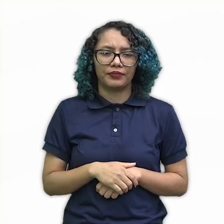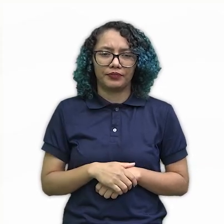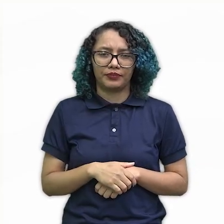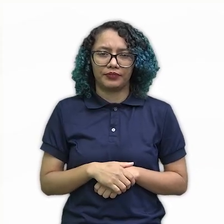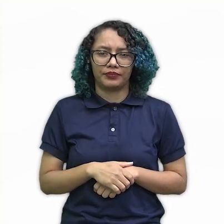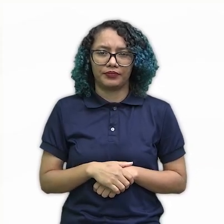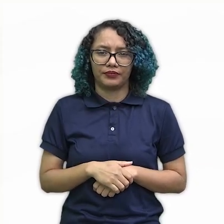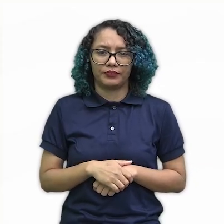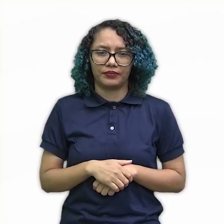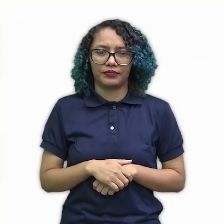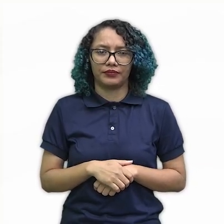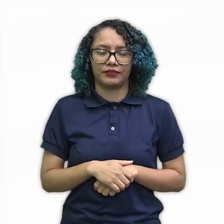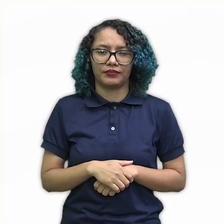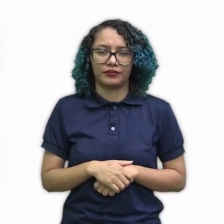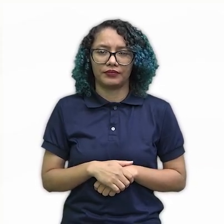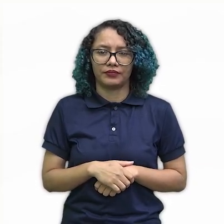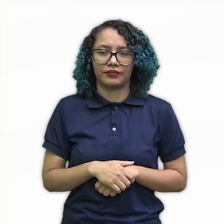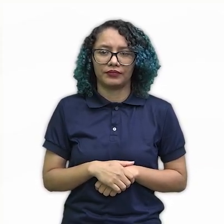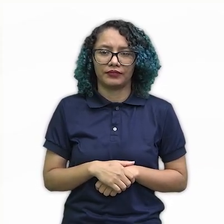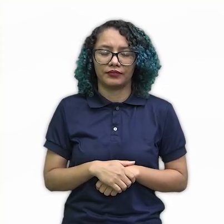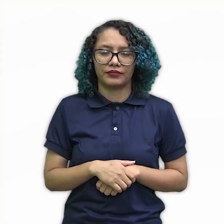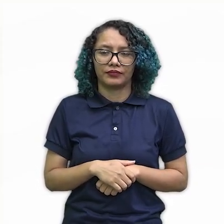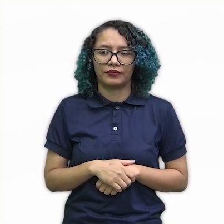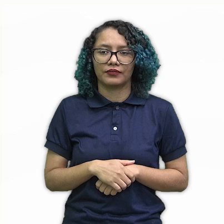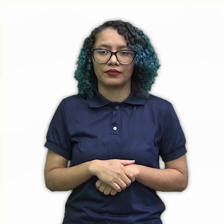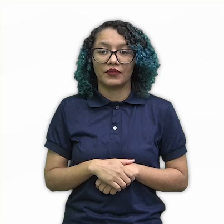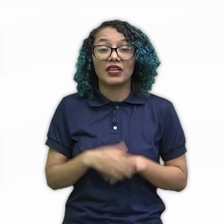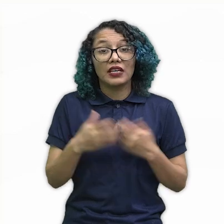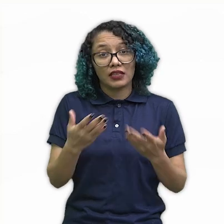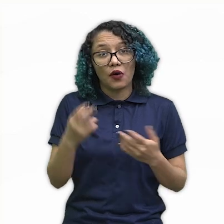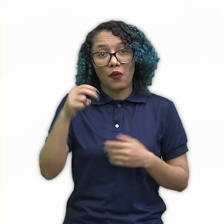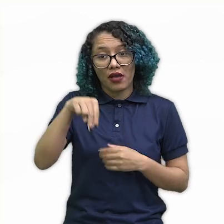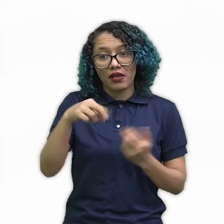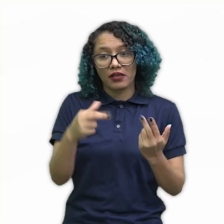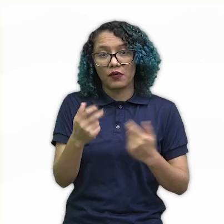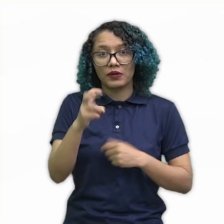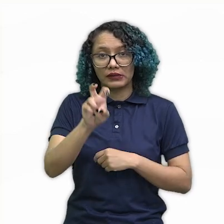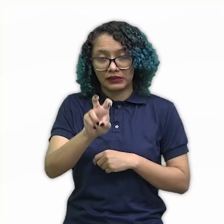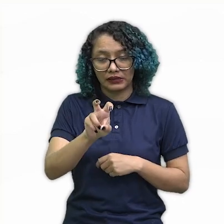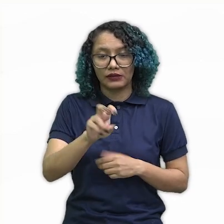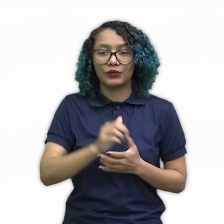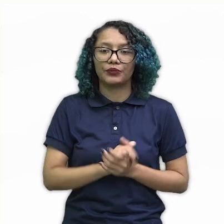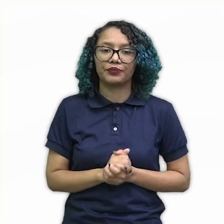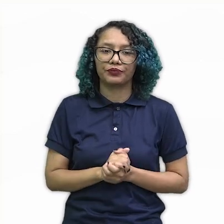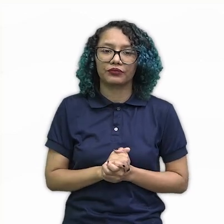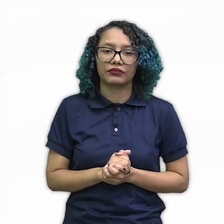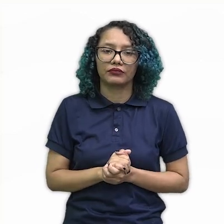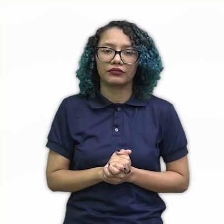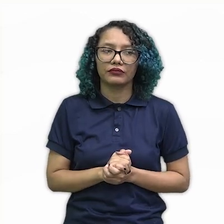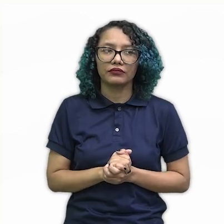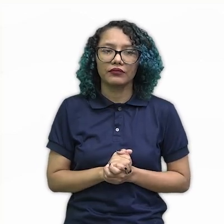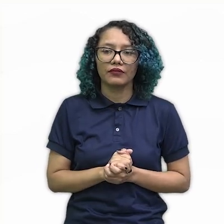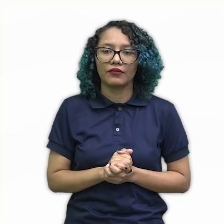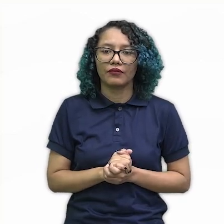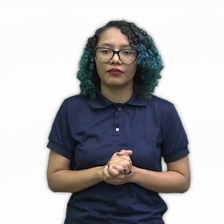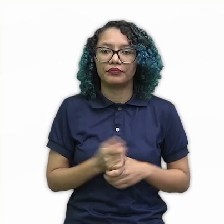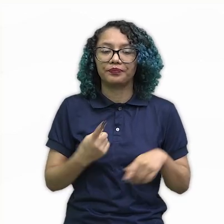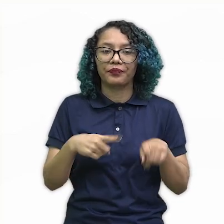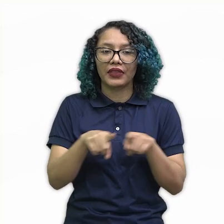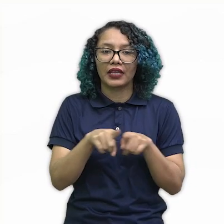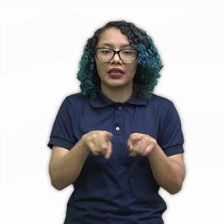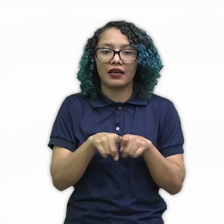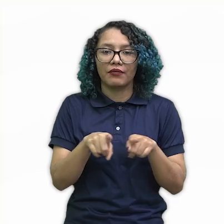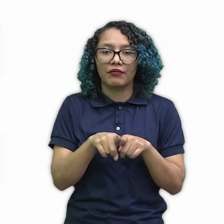significa então que o nosso N é igual a 5, tá? E é claro que a gente utiliza